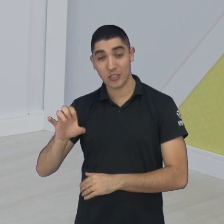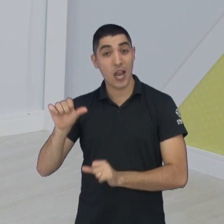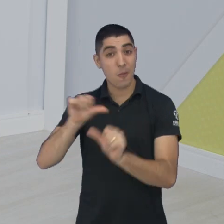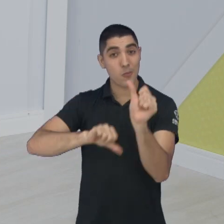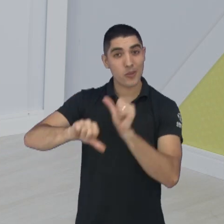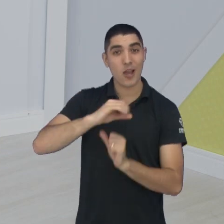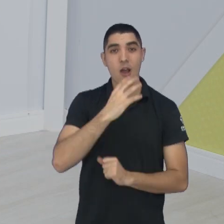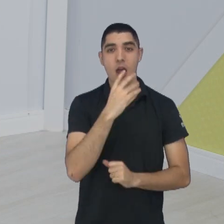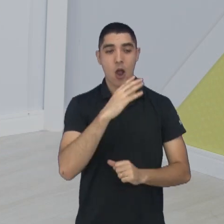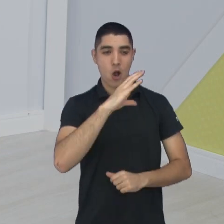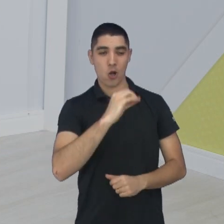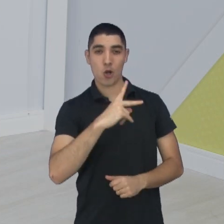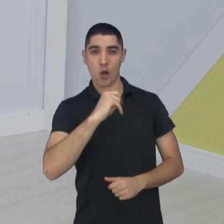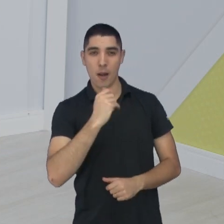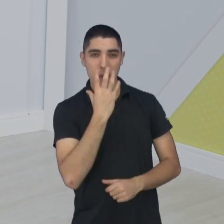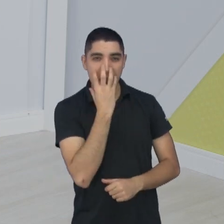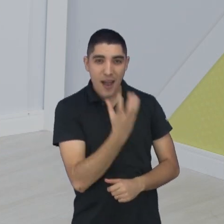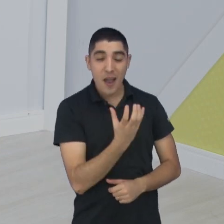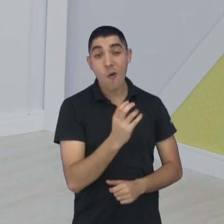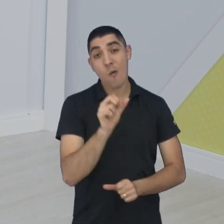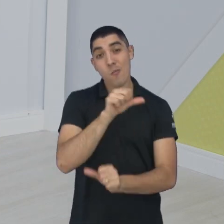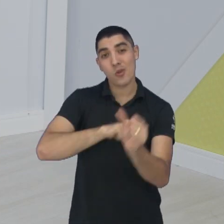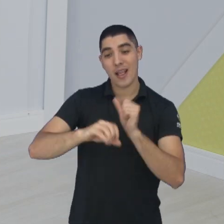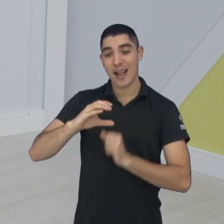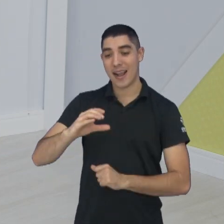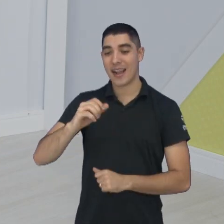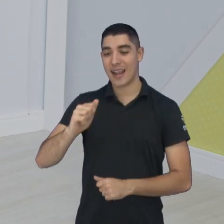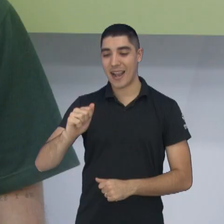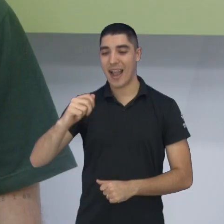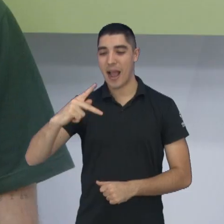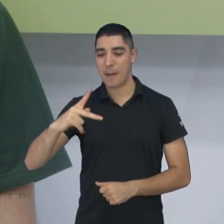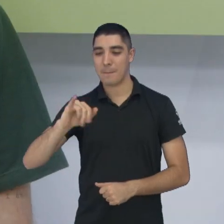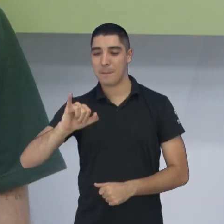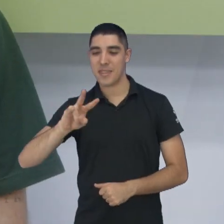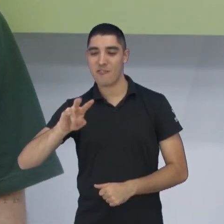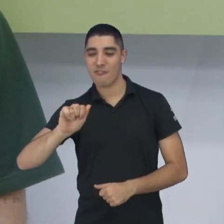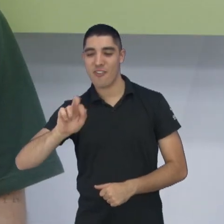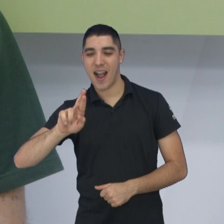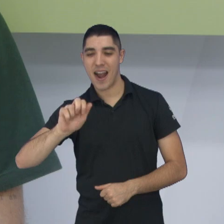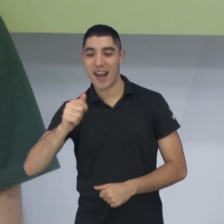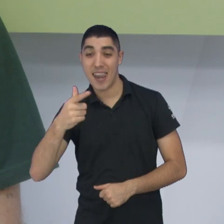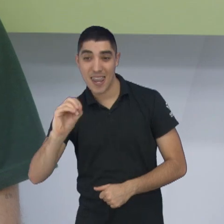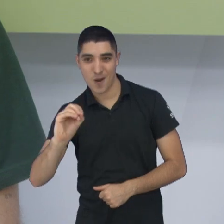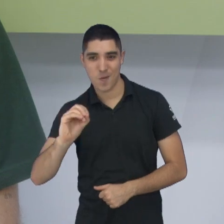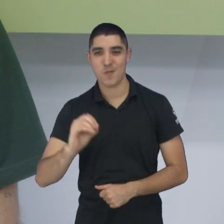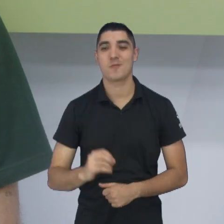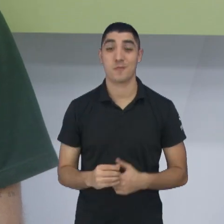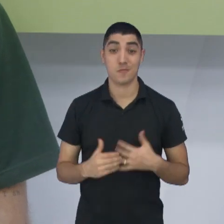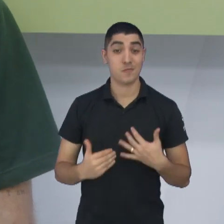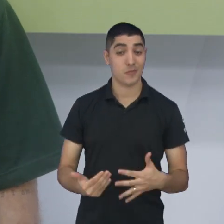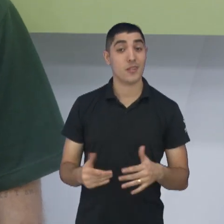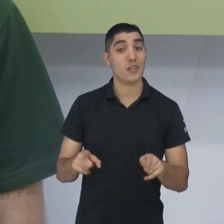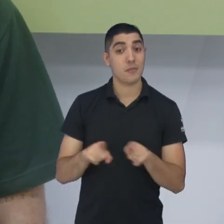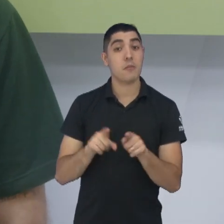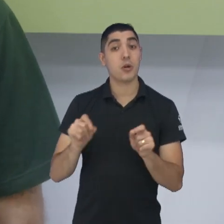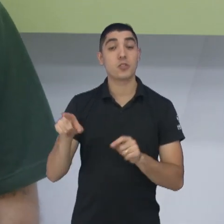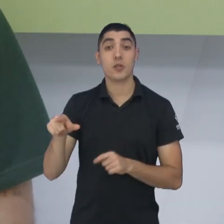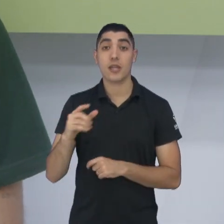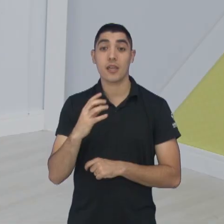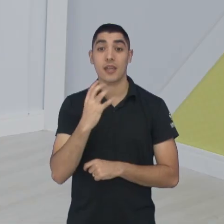Capivarão para 2025, pode ser, Capivarão 2025, vem aí. A revelação do campeonato pode ser o Capivara de Ouro